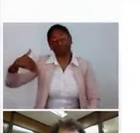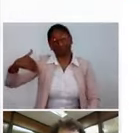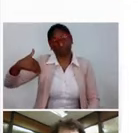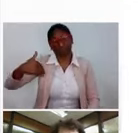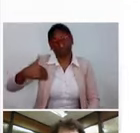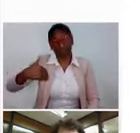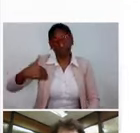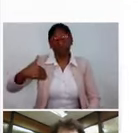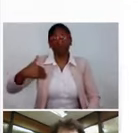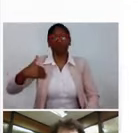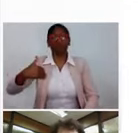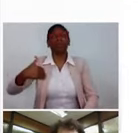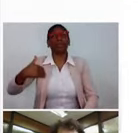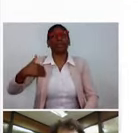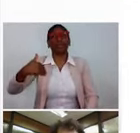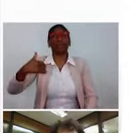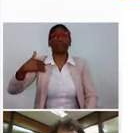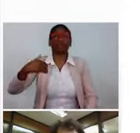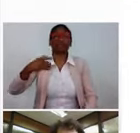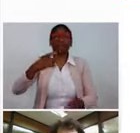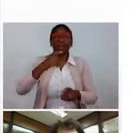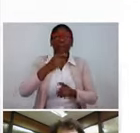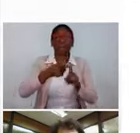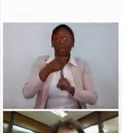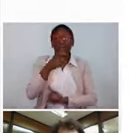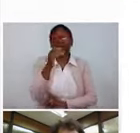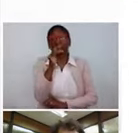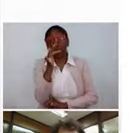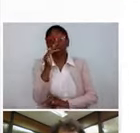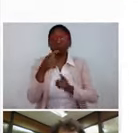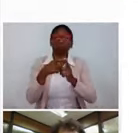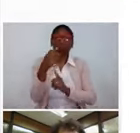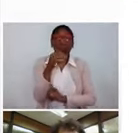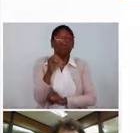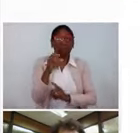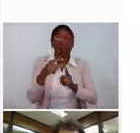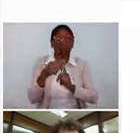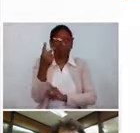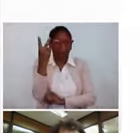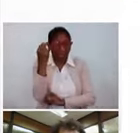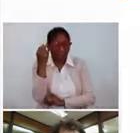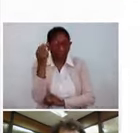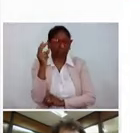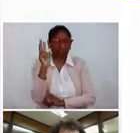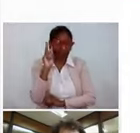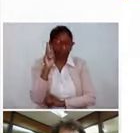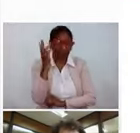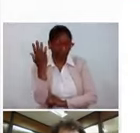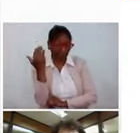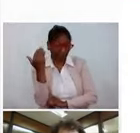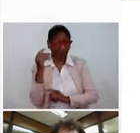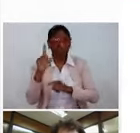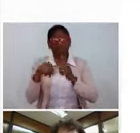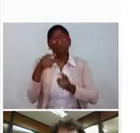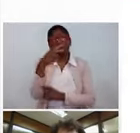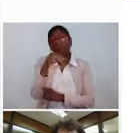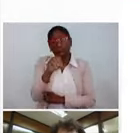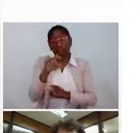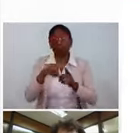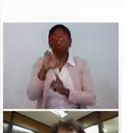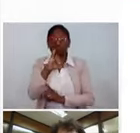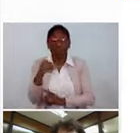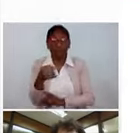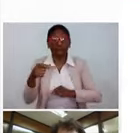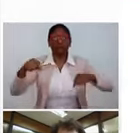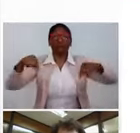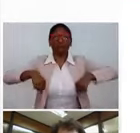momento mais crítico entre fevereiro, março e abril de 2021, depois mais um movimento em maio e junho, e atualmente